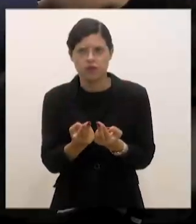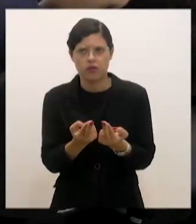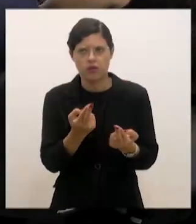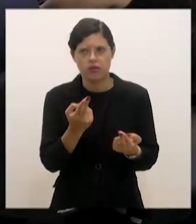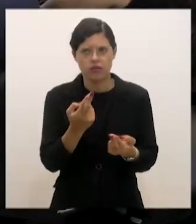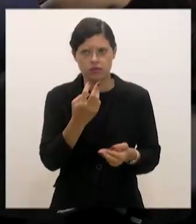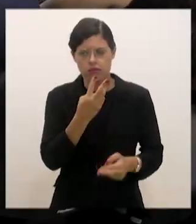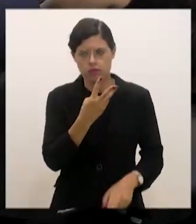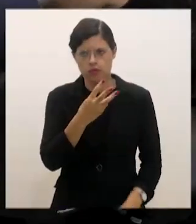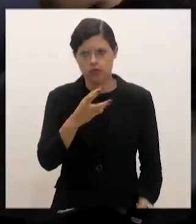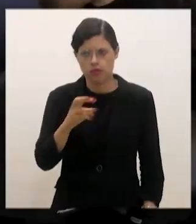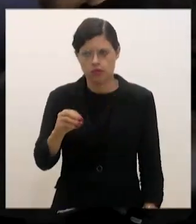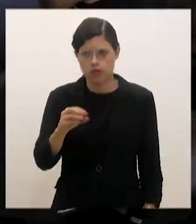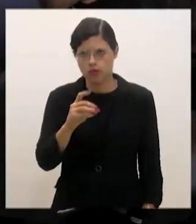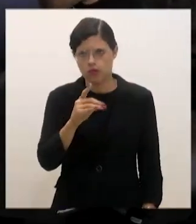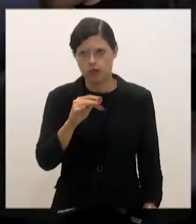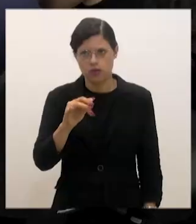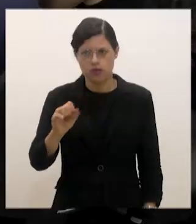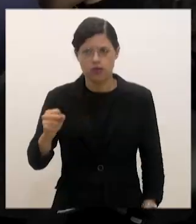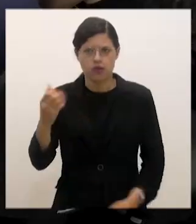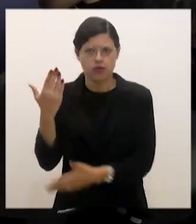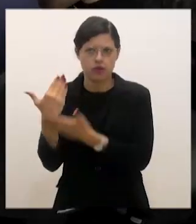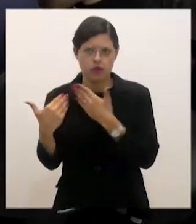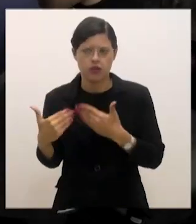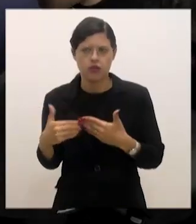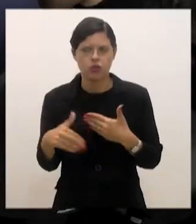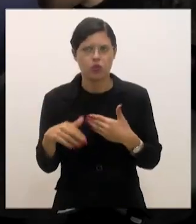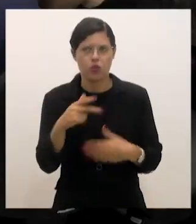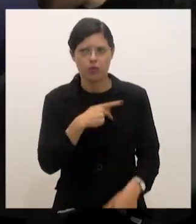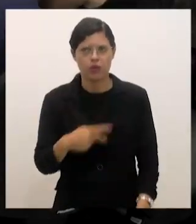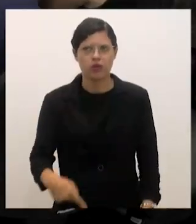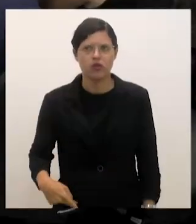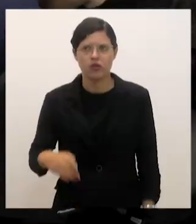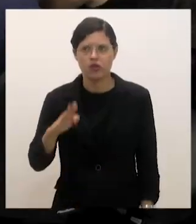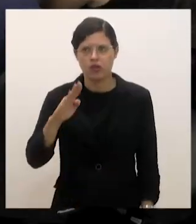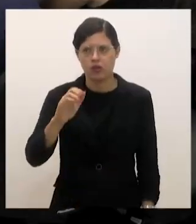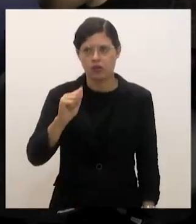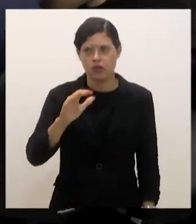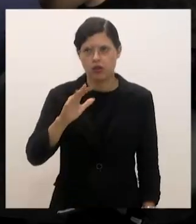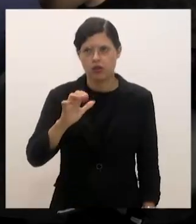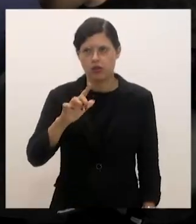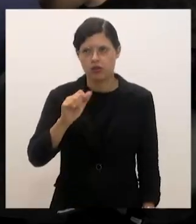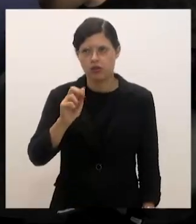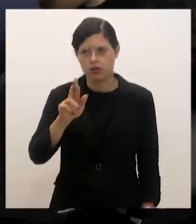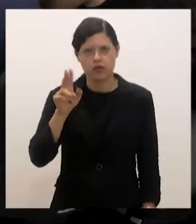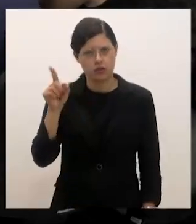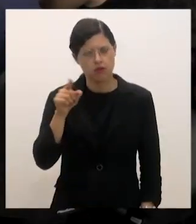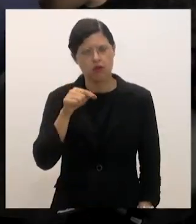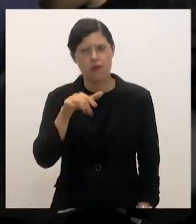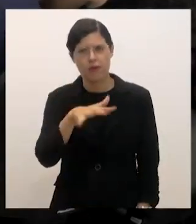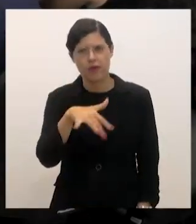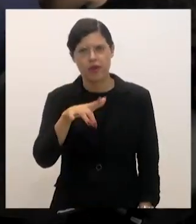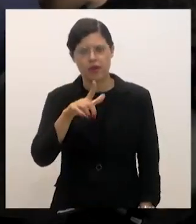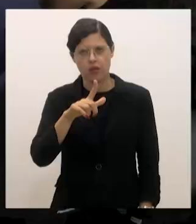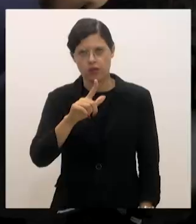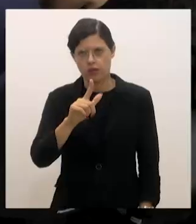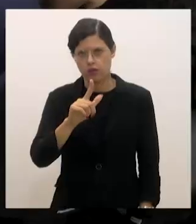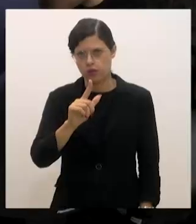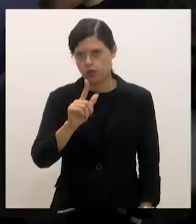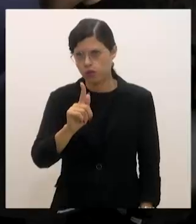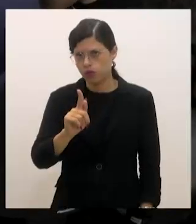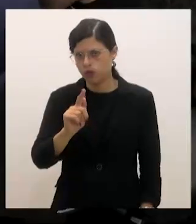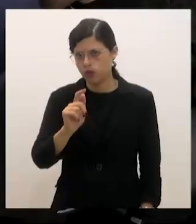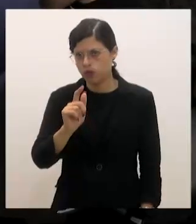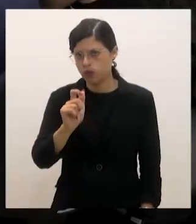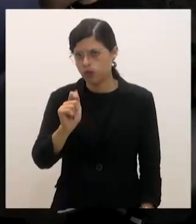mais atrás com o presidente Barcelar lá na região dos Lagos, e os prefeitos Fabinho e o